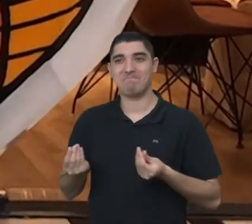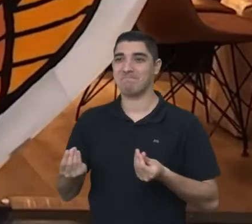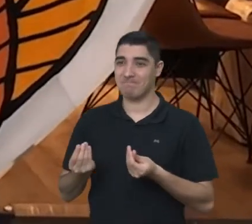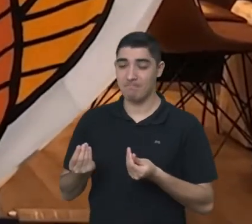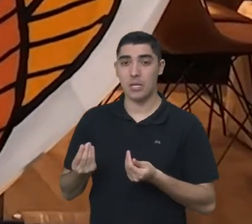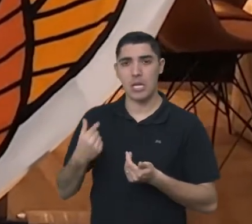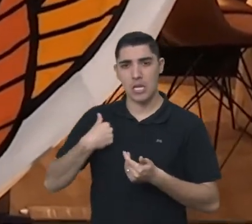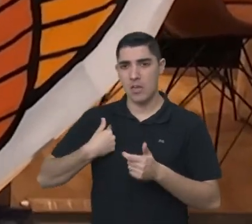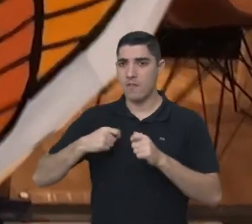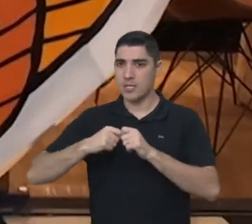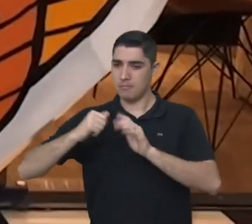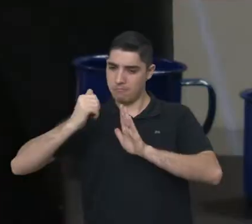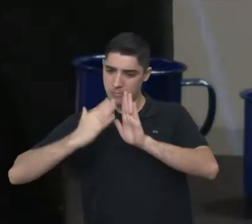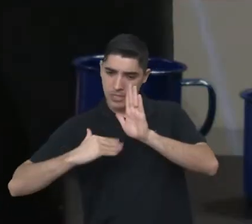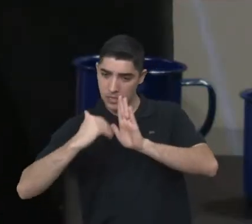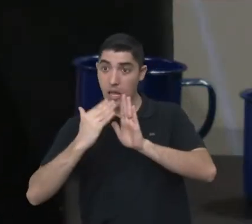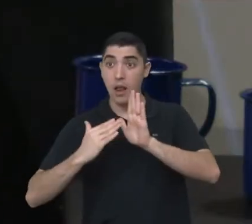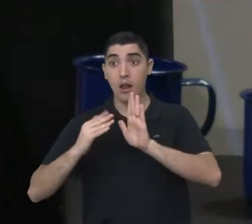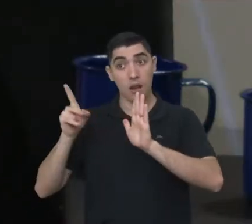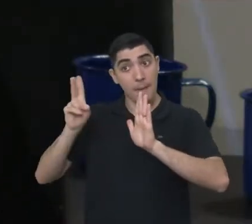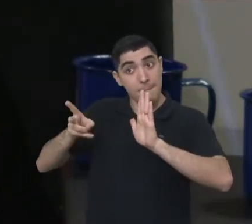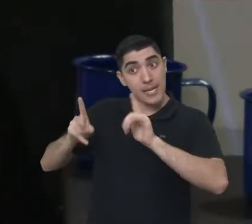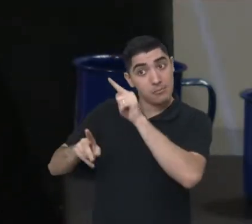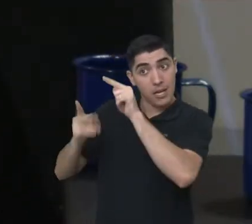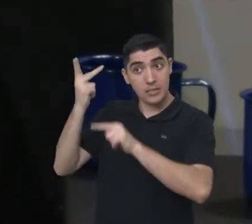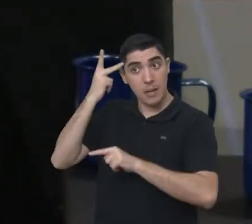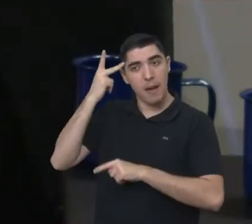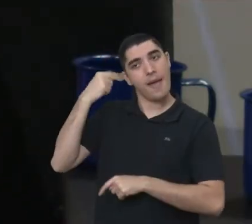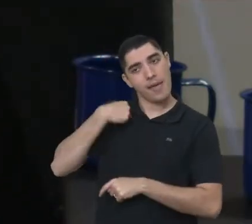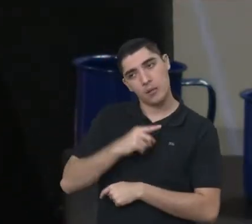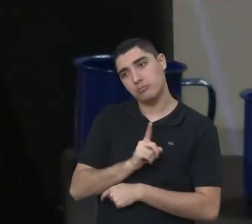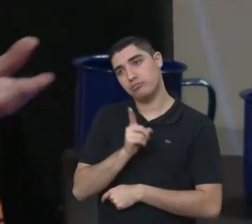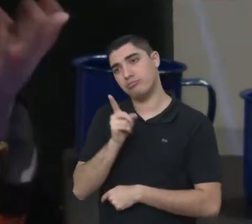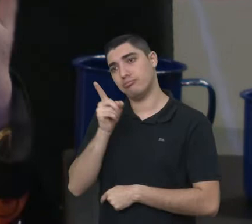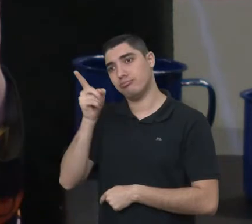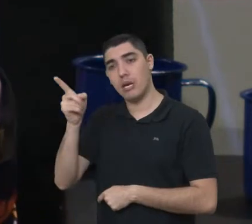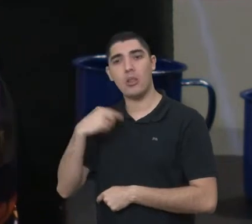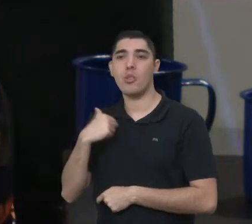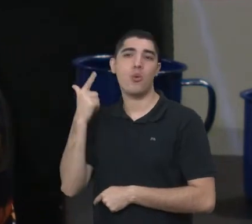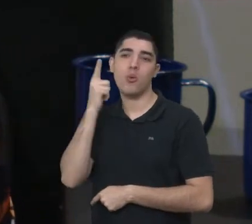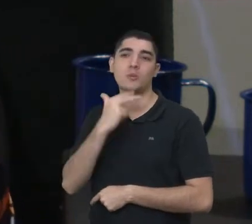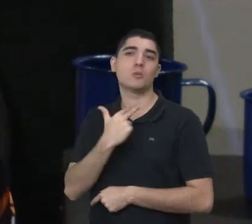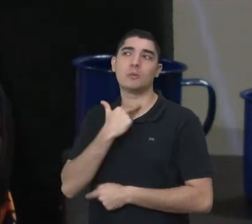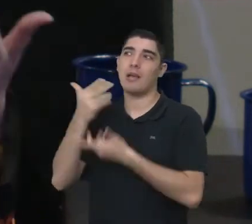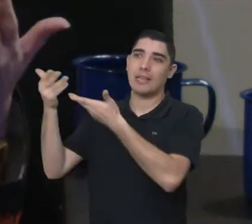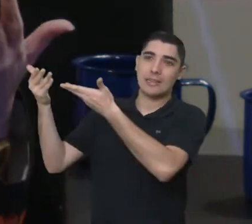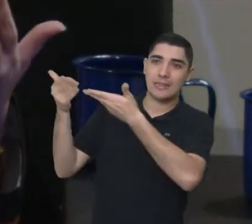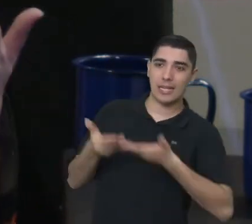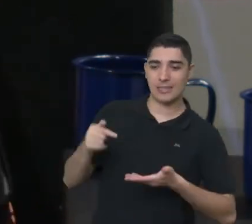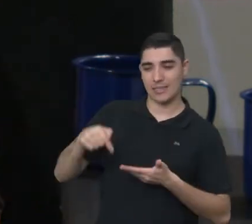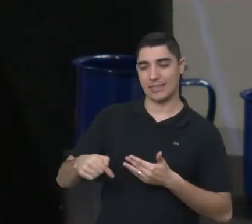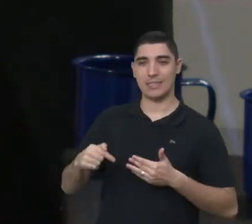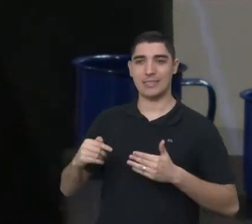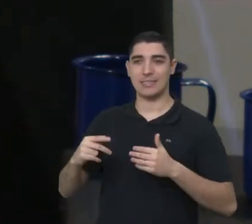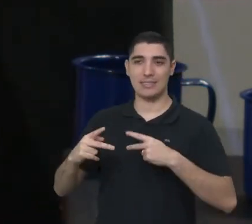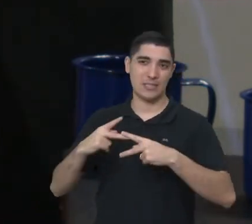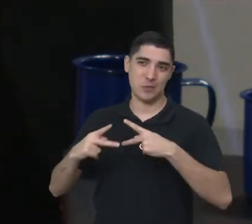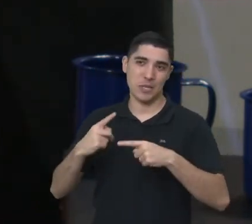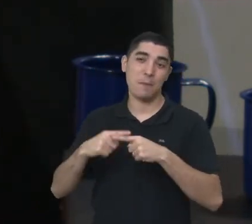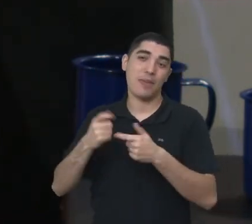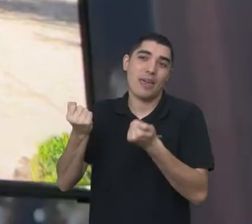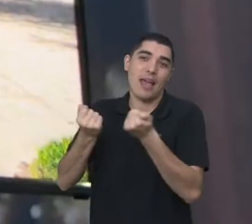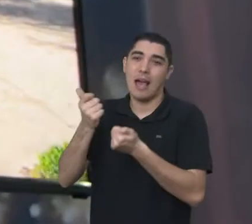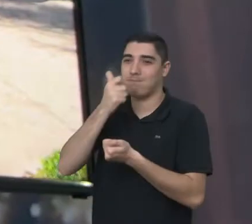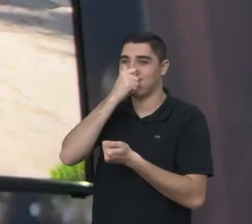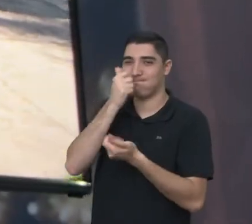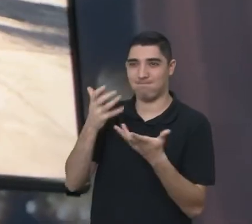E o processo todo de pintar foi feito em São Paulo. Eu tive que ir lá, não consegui trazer a obra, porque não cabia no carro, né? Mas